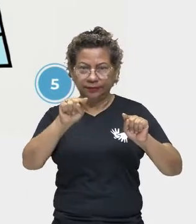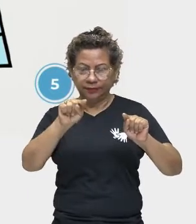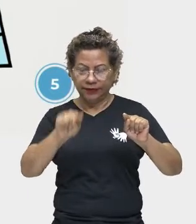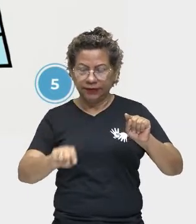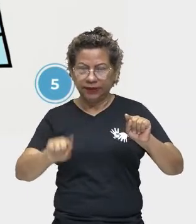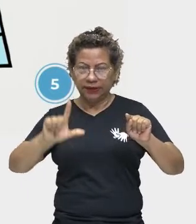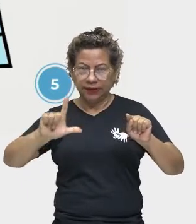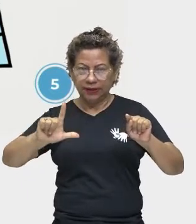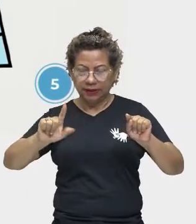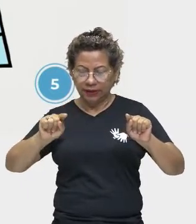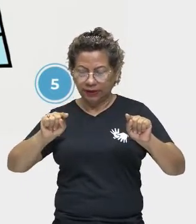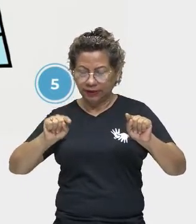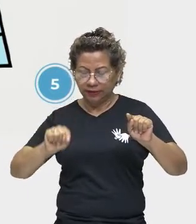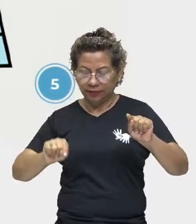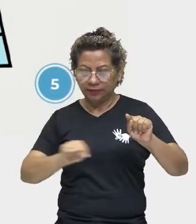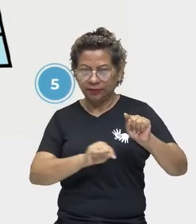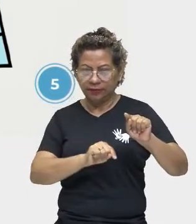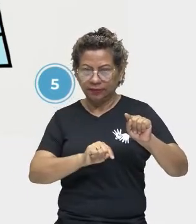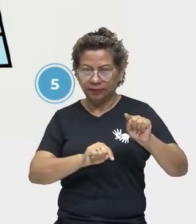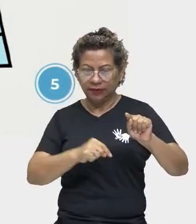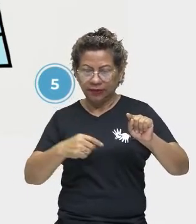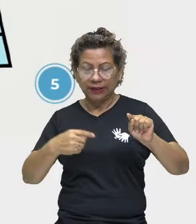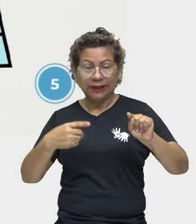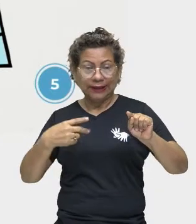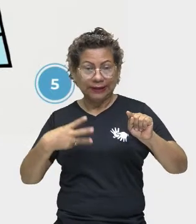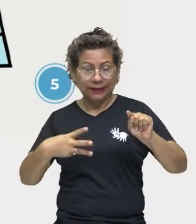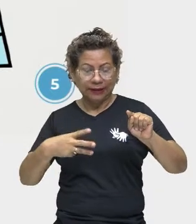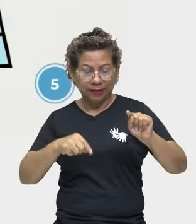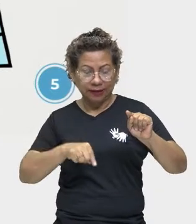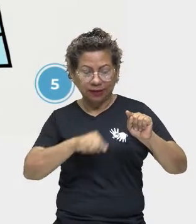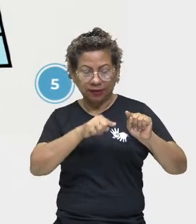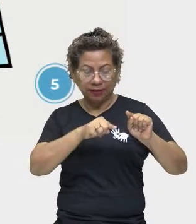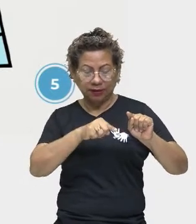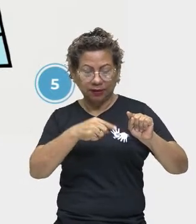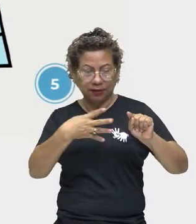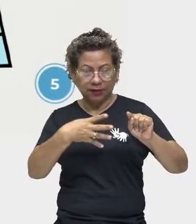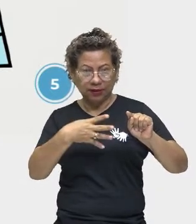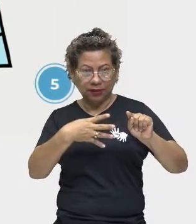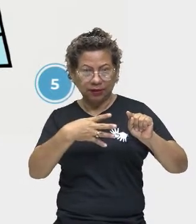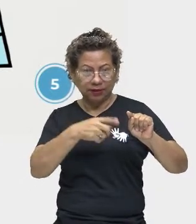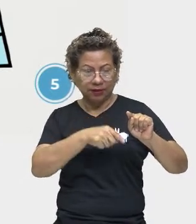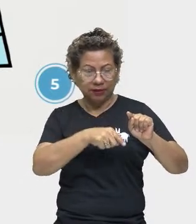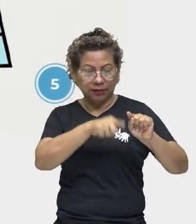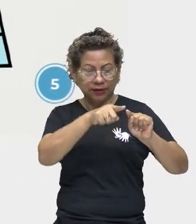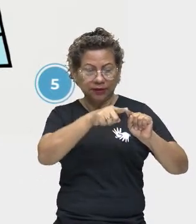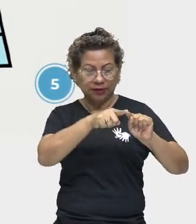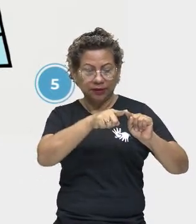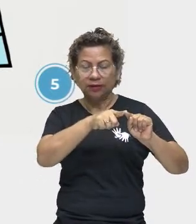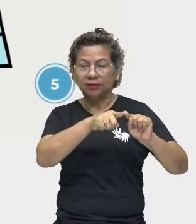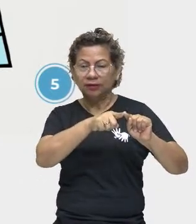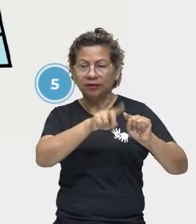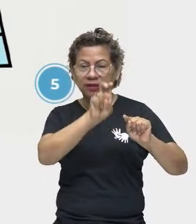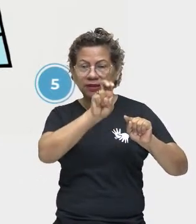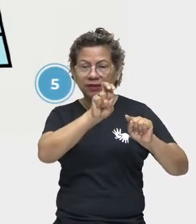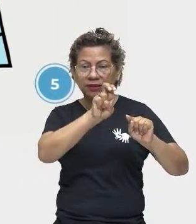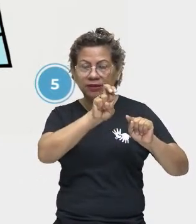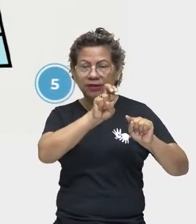4, 5 lados. Ora, precisamos saber que figura é